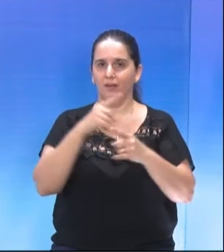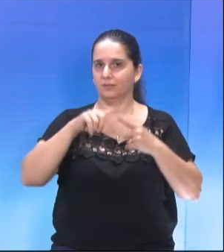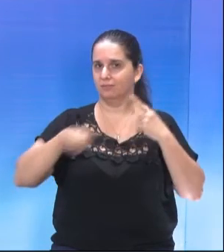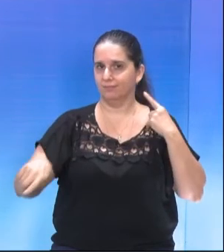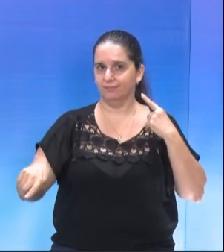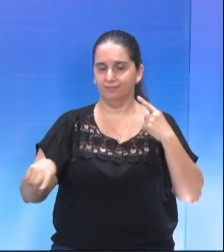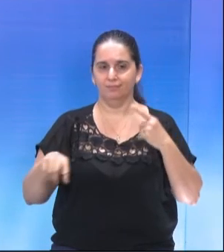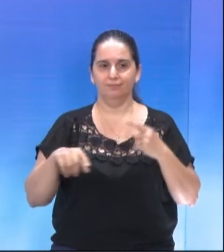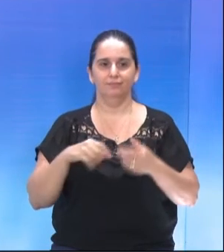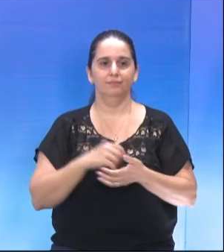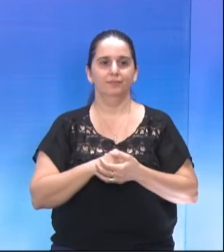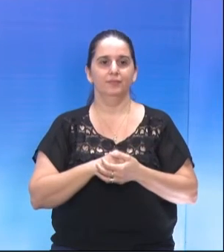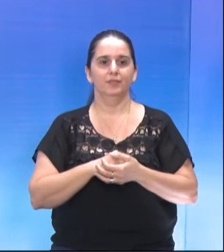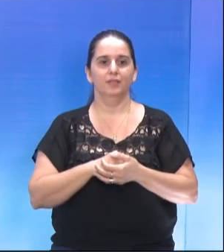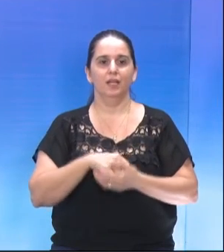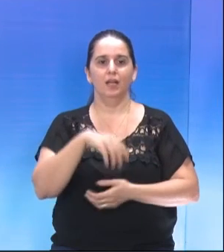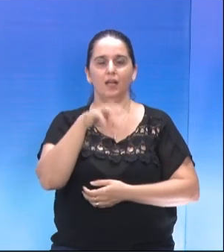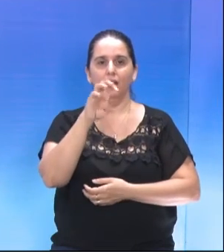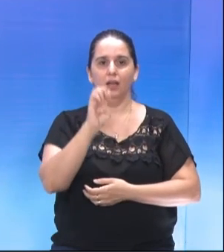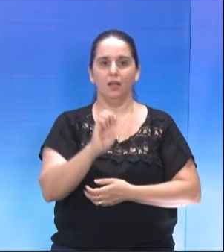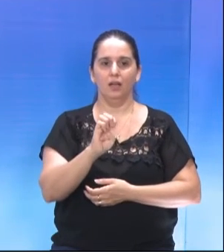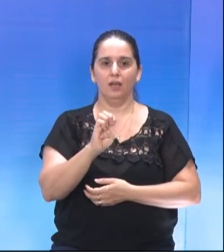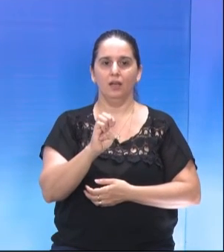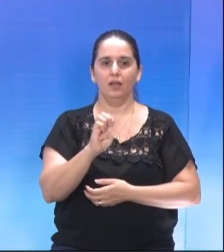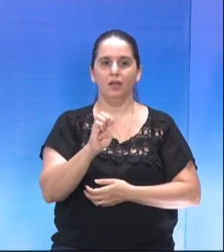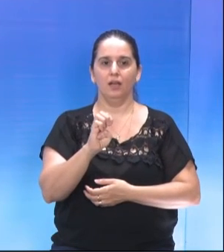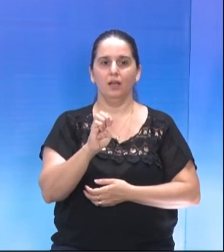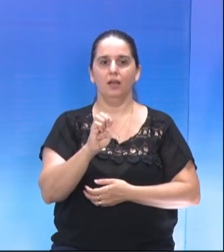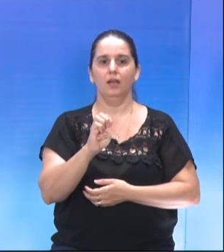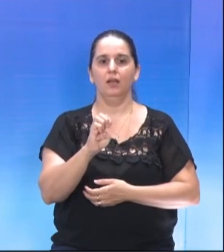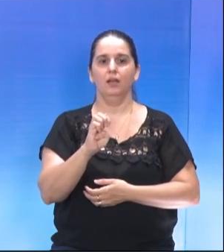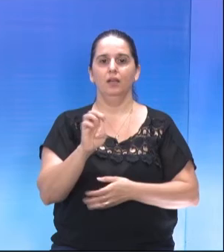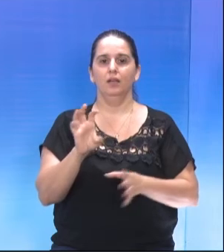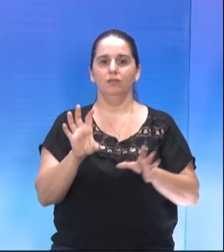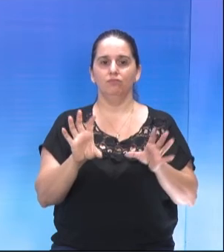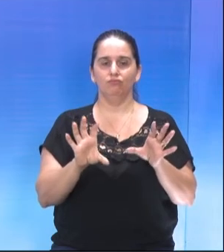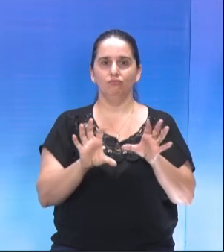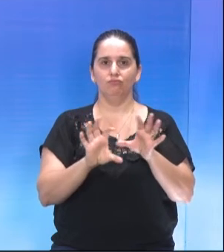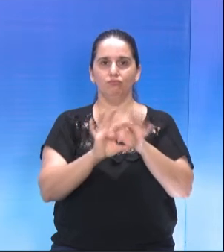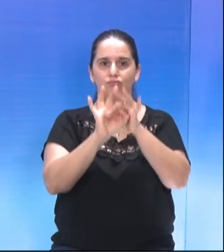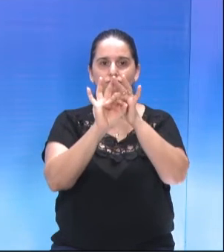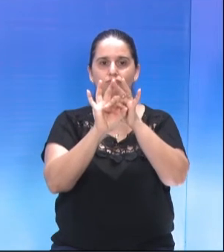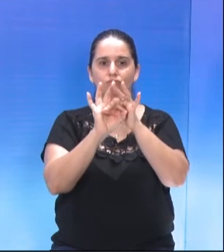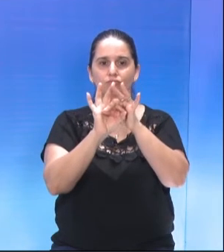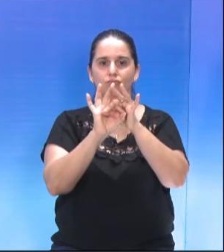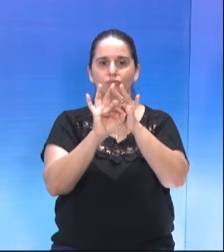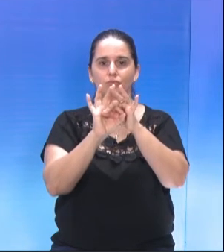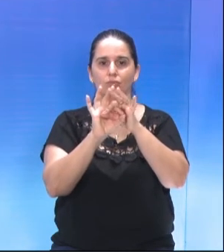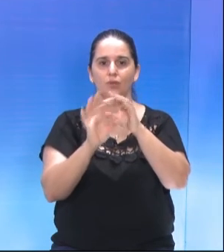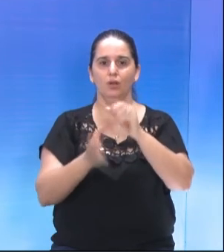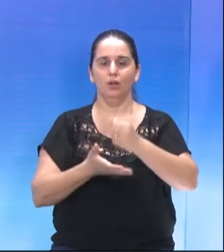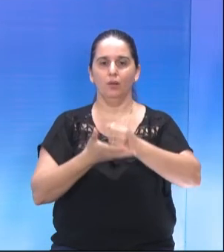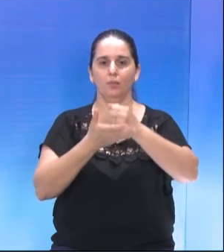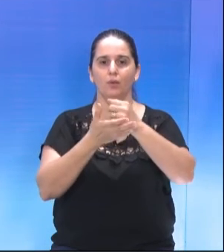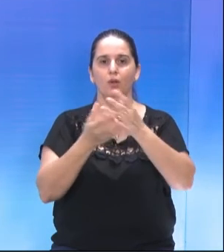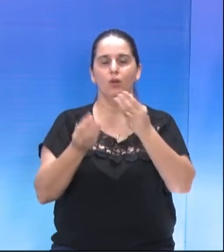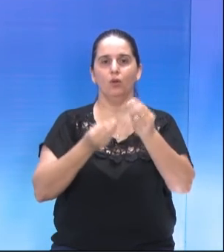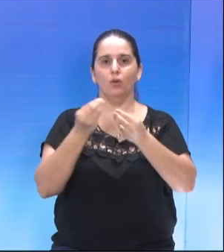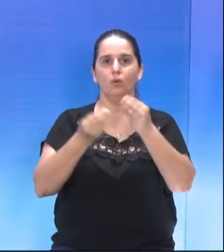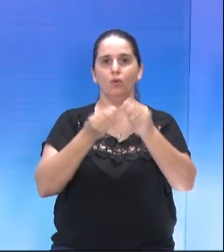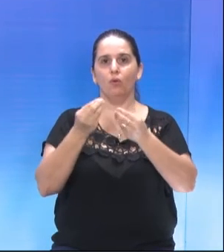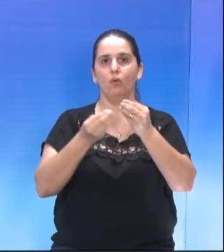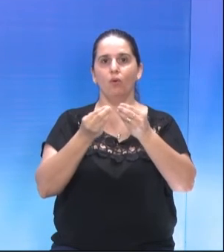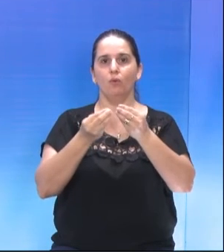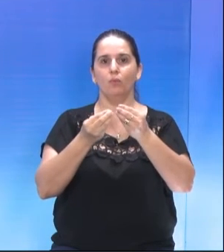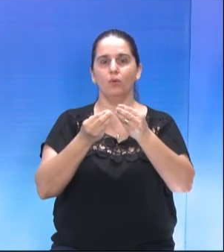questão eu já anularia, ela não entraria. E a outra alternativa, a letra E, onde integrar o suporte em